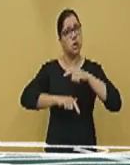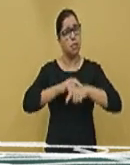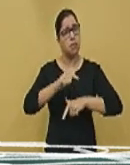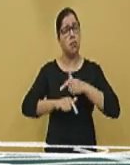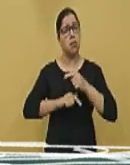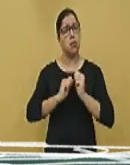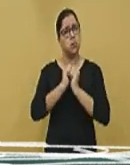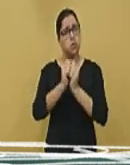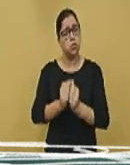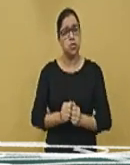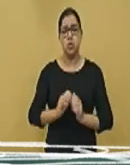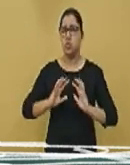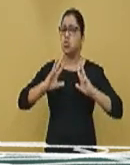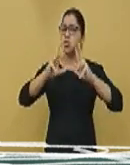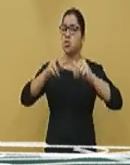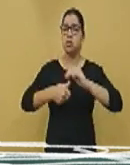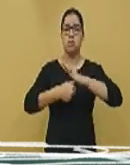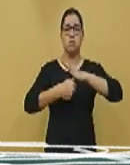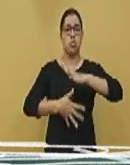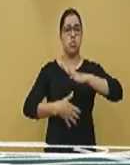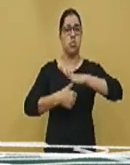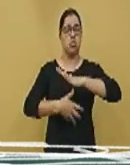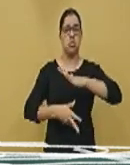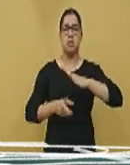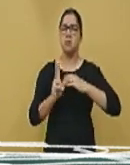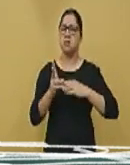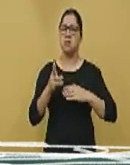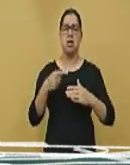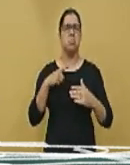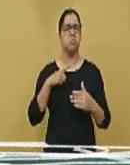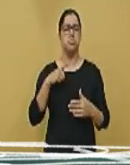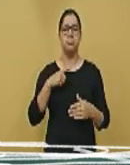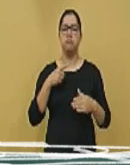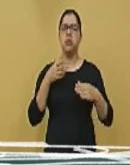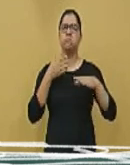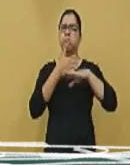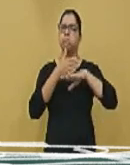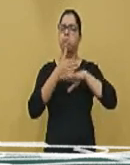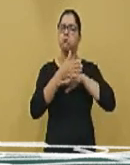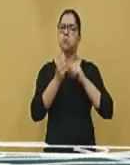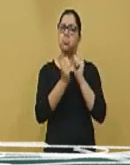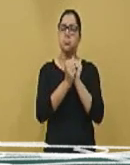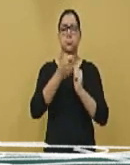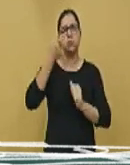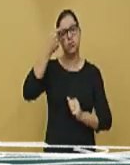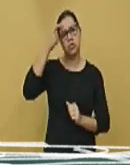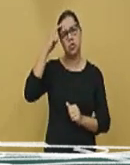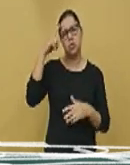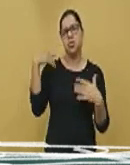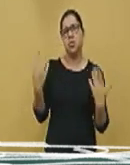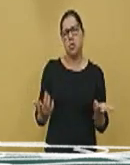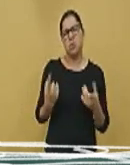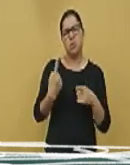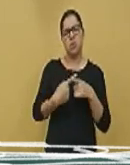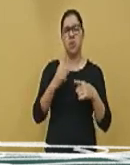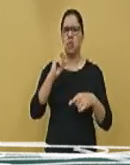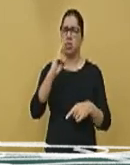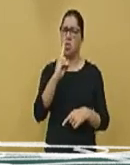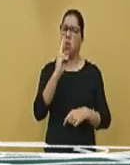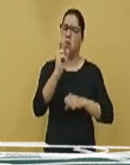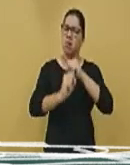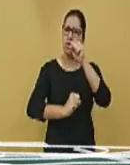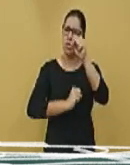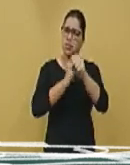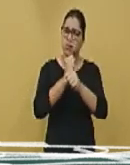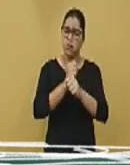os pró-reitores que ali estão sempre tiveram livre acesso à professora Liane. Porque só então, depois de 2 anos, vivendo tudo